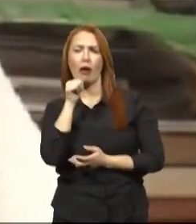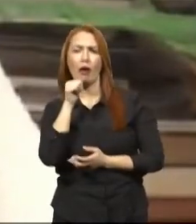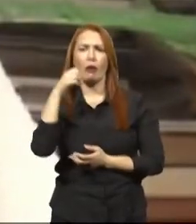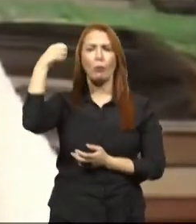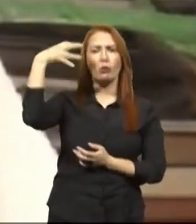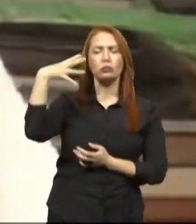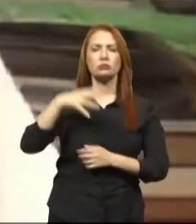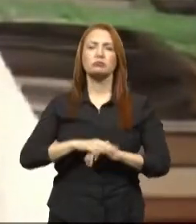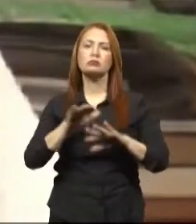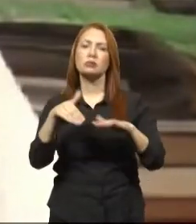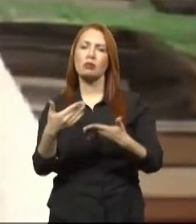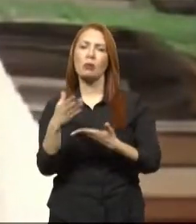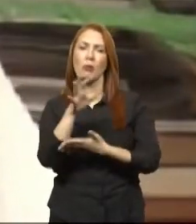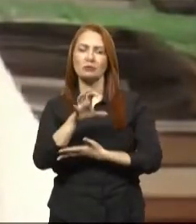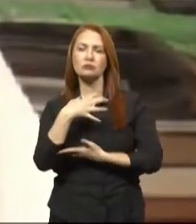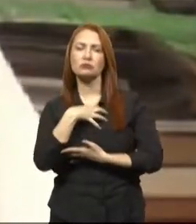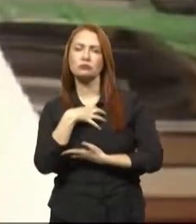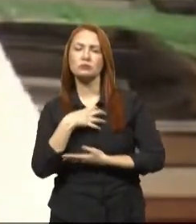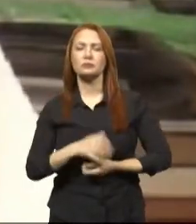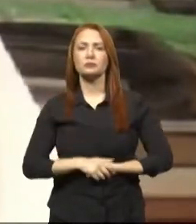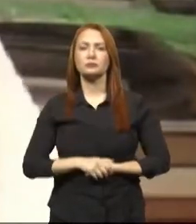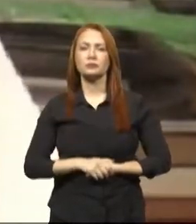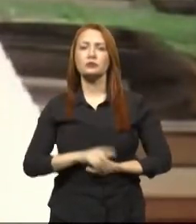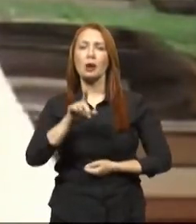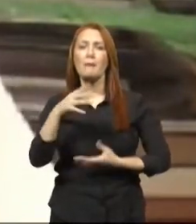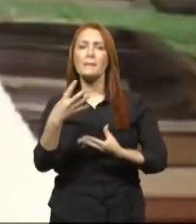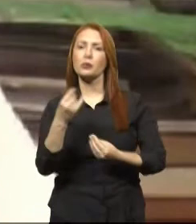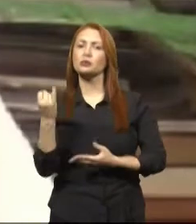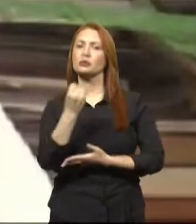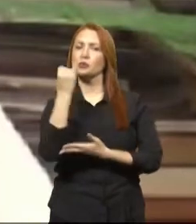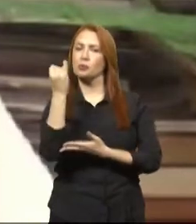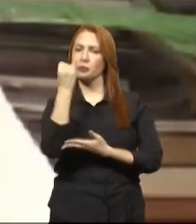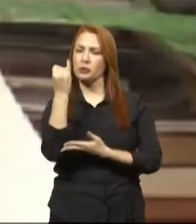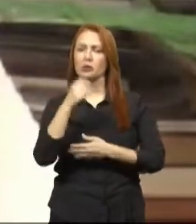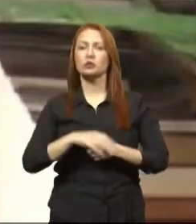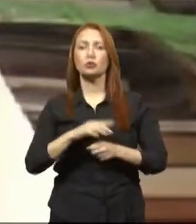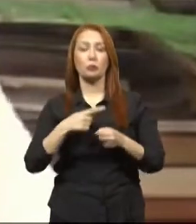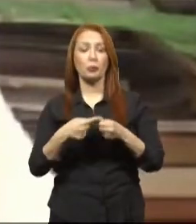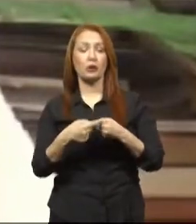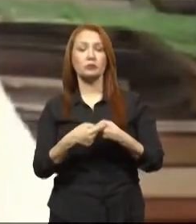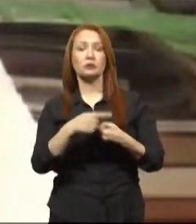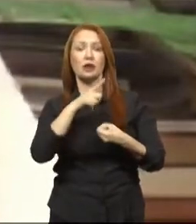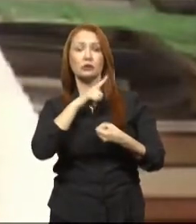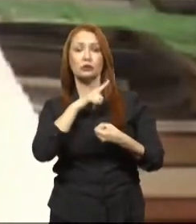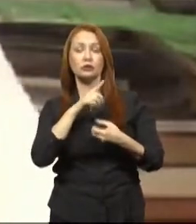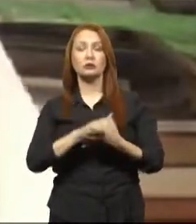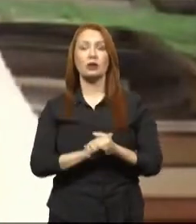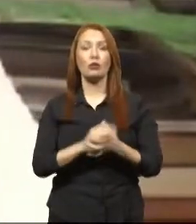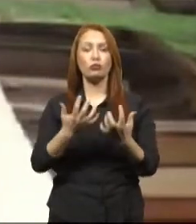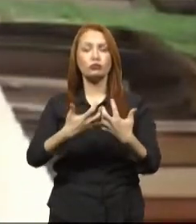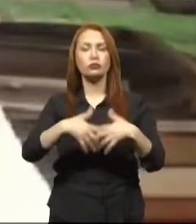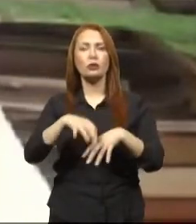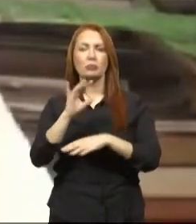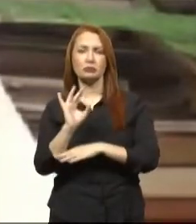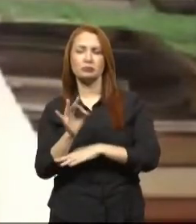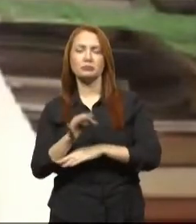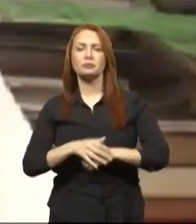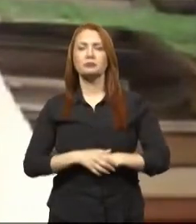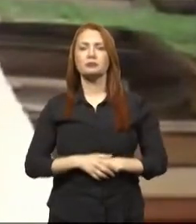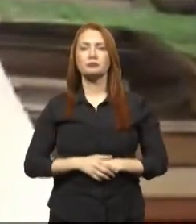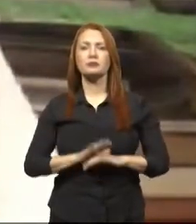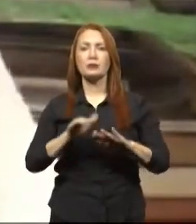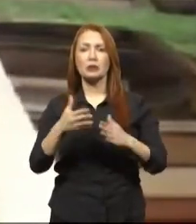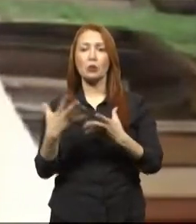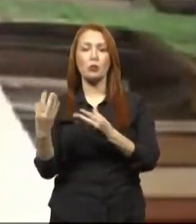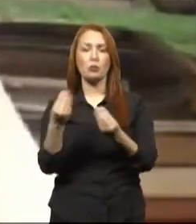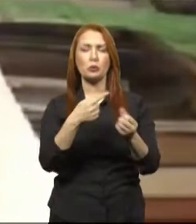essas coisas passam a ser fundamentais, críticas para que uma cidade, de fato, seja eficiente e correta. Várias cidades do Brasil já estão adotando,